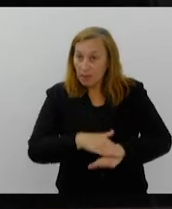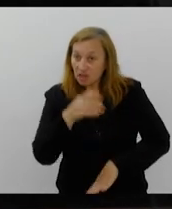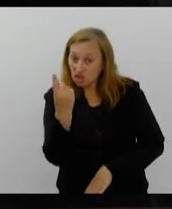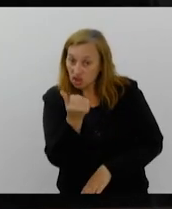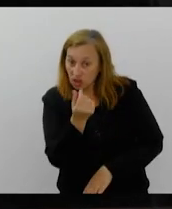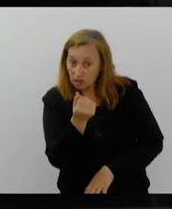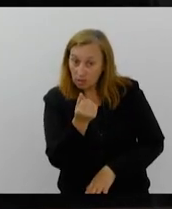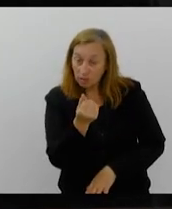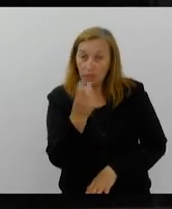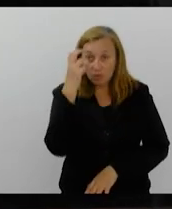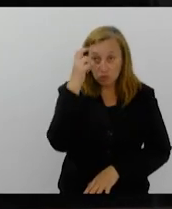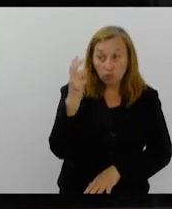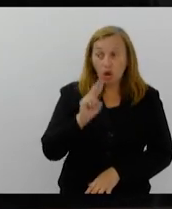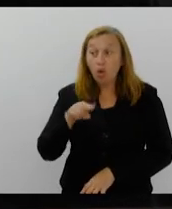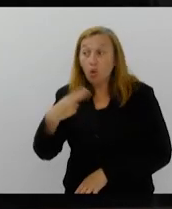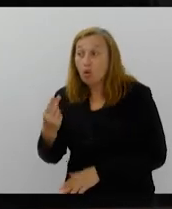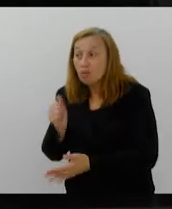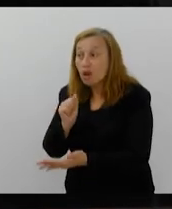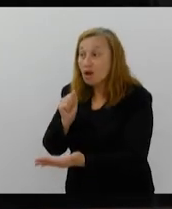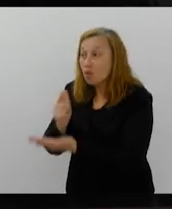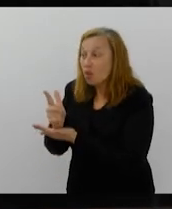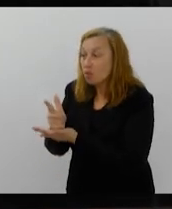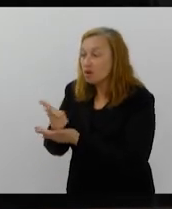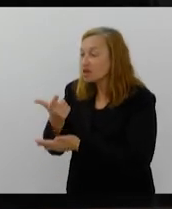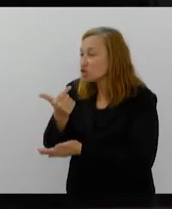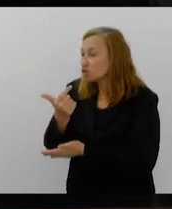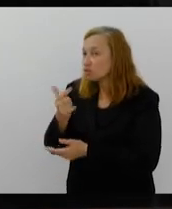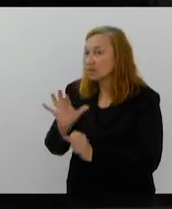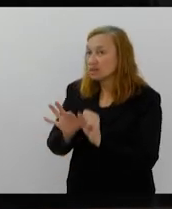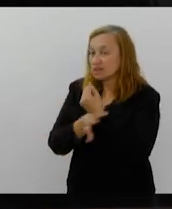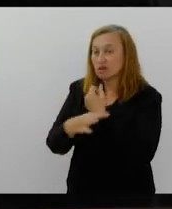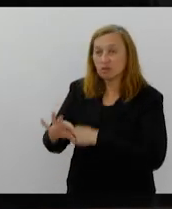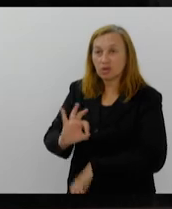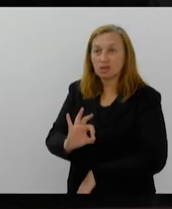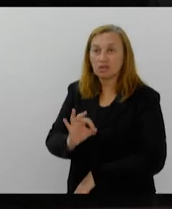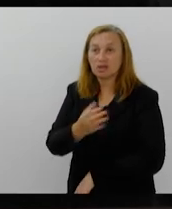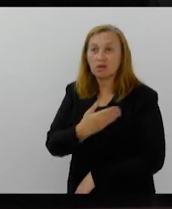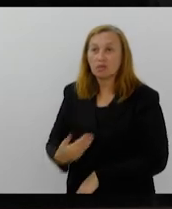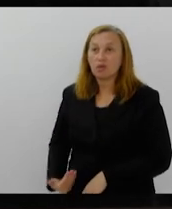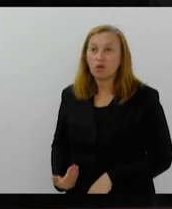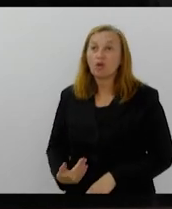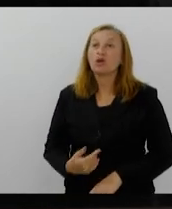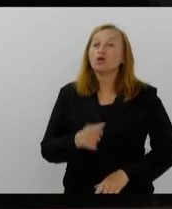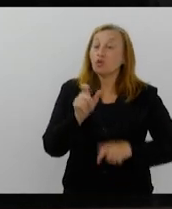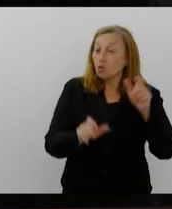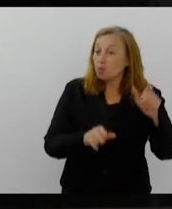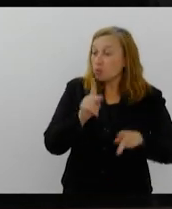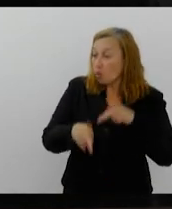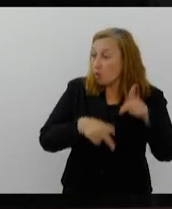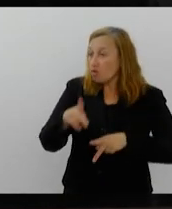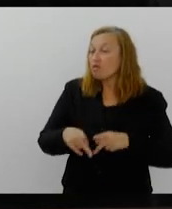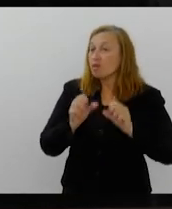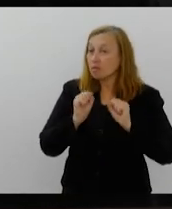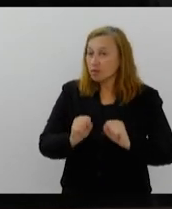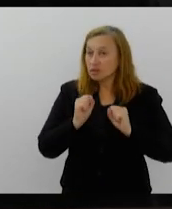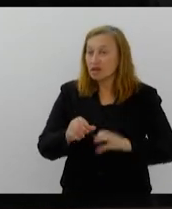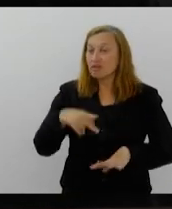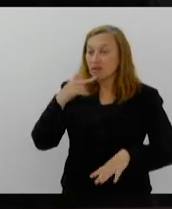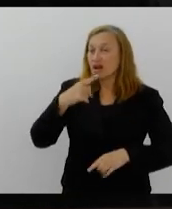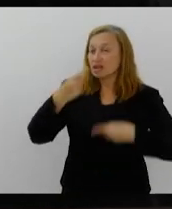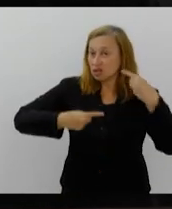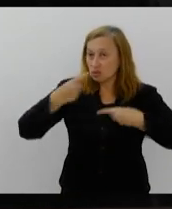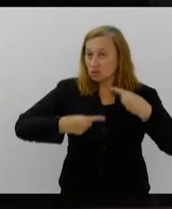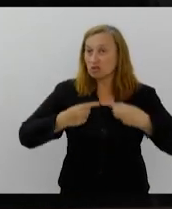cultura ou mais dinheiro para a compra de armas na segurança pública? E aí o trabalhador, a juventude, vai poder participar desse